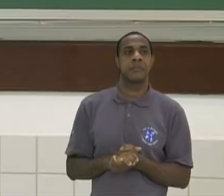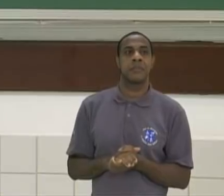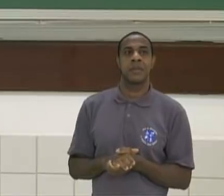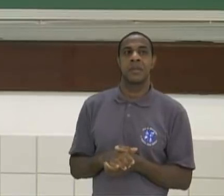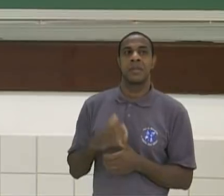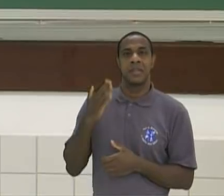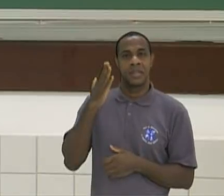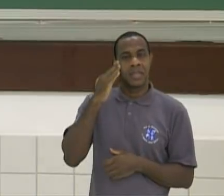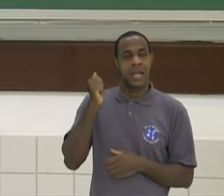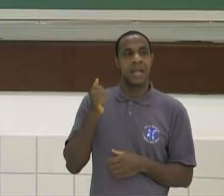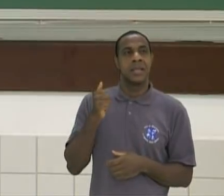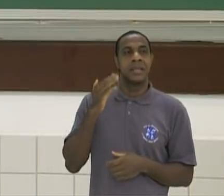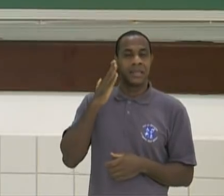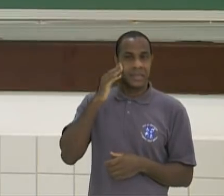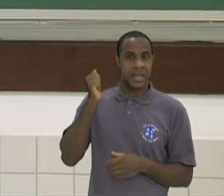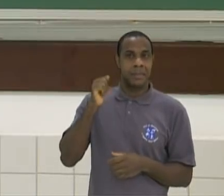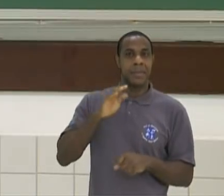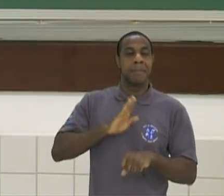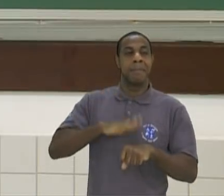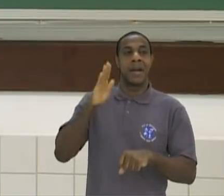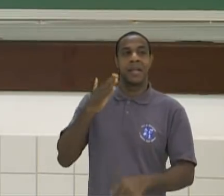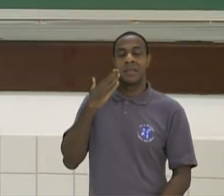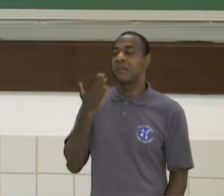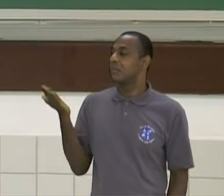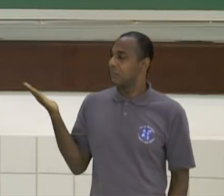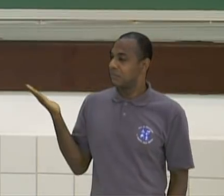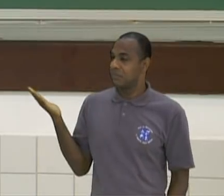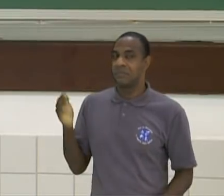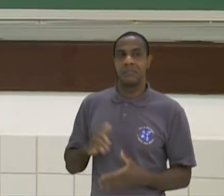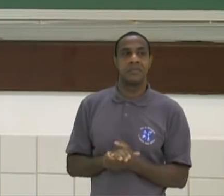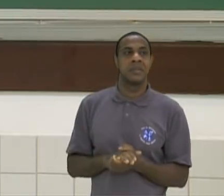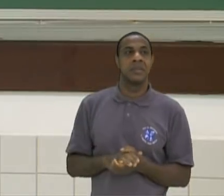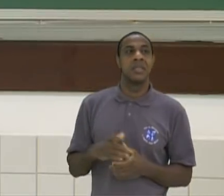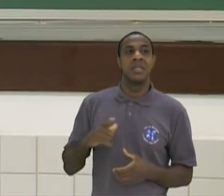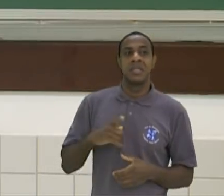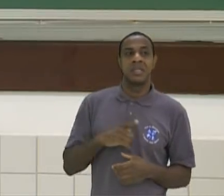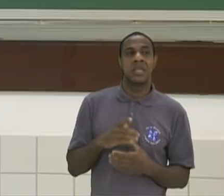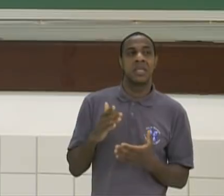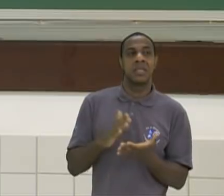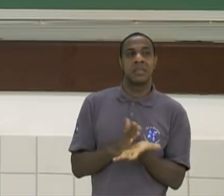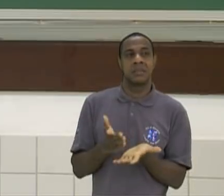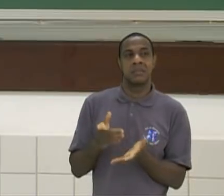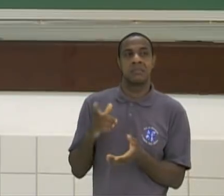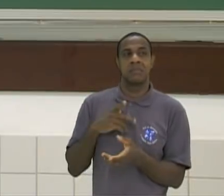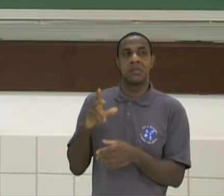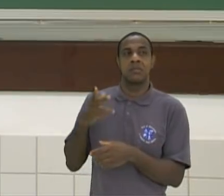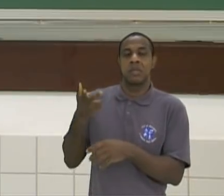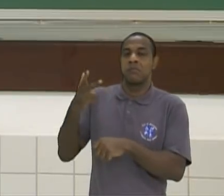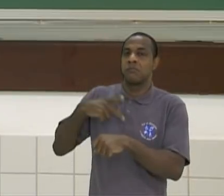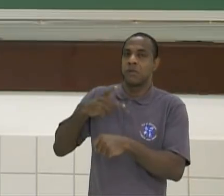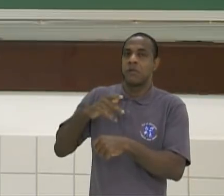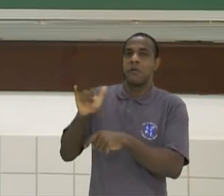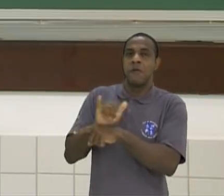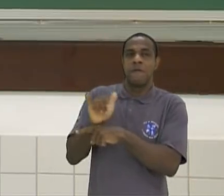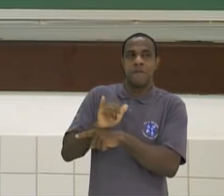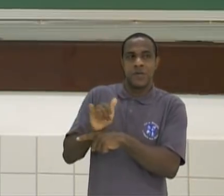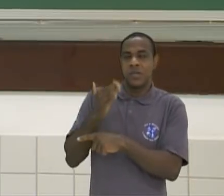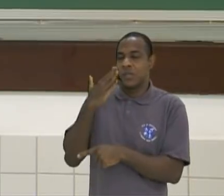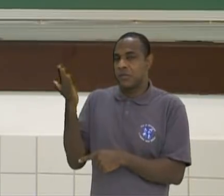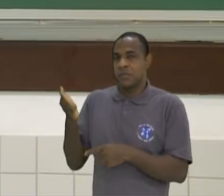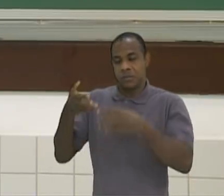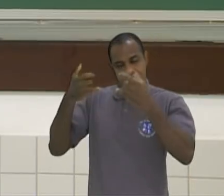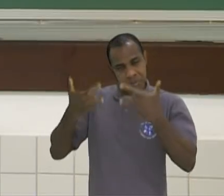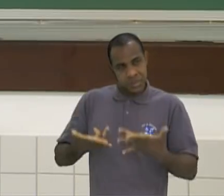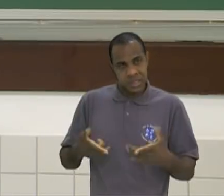vocês bem sabem, né? Então temos vídeos aqui que vai estar retratando o tema antiginástica. Vai estar definindo o que é antiginástica, no